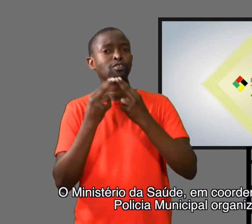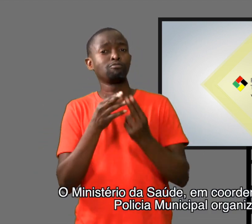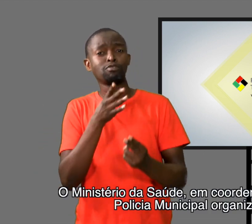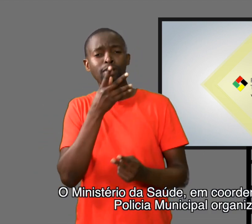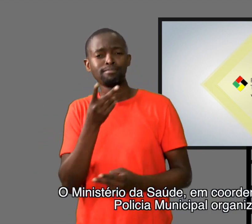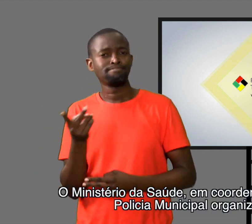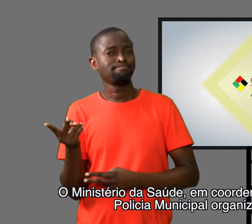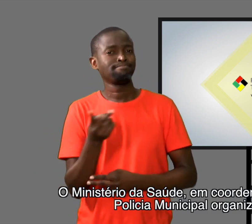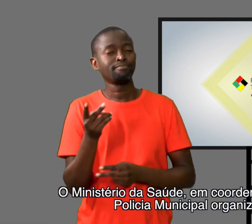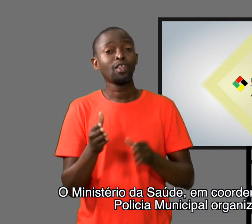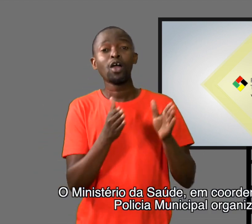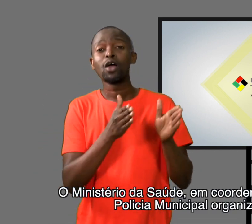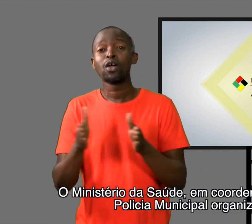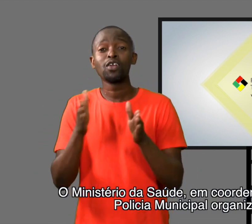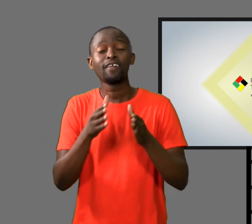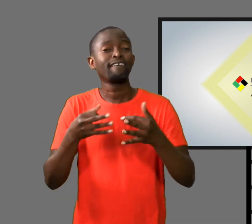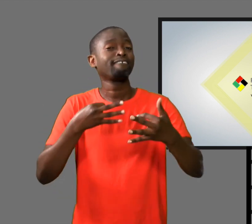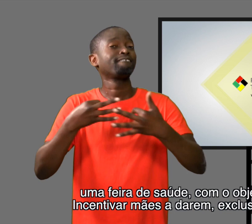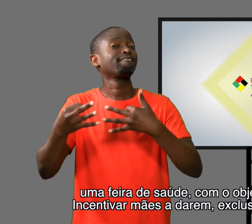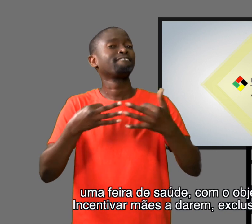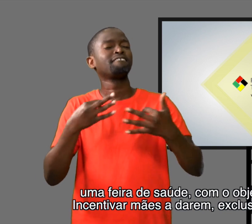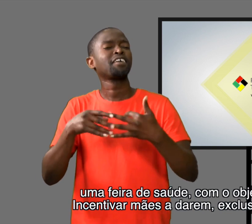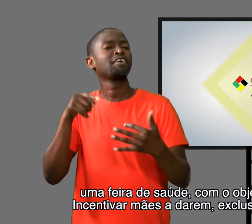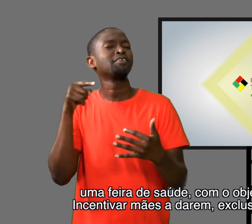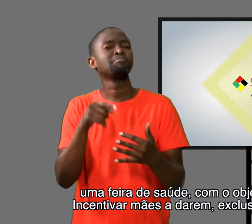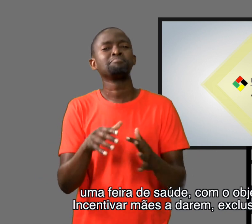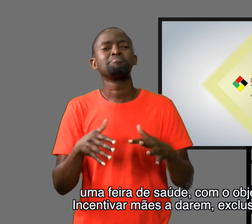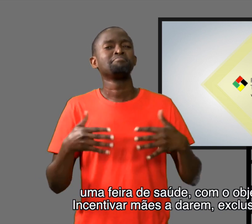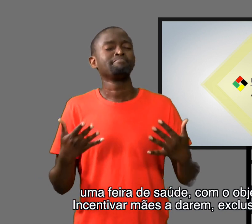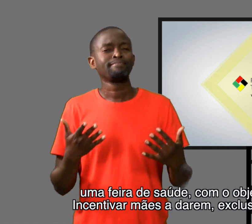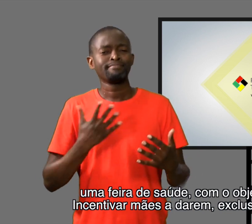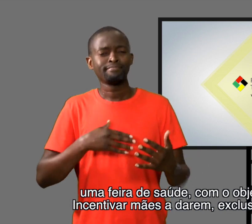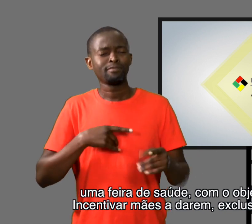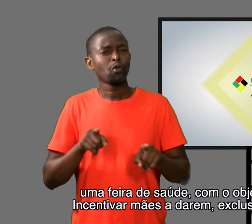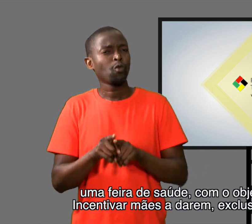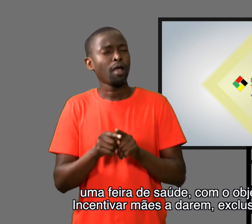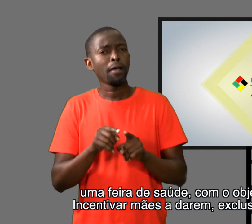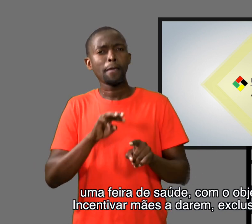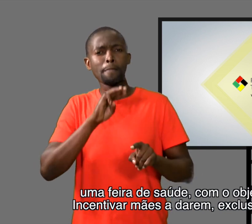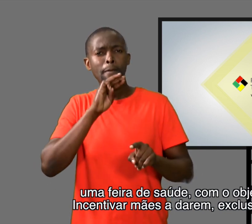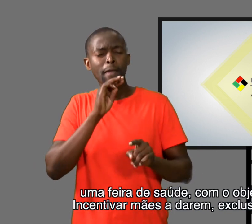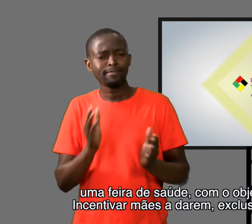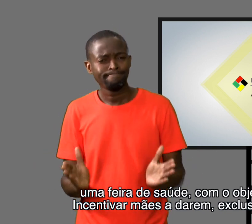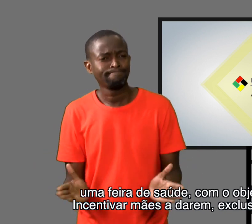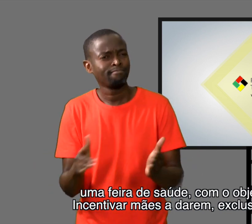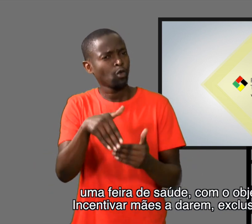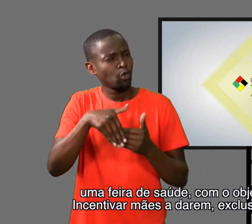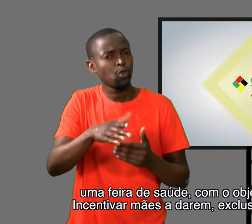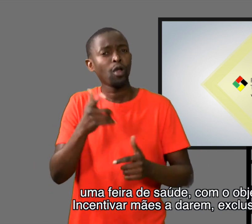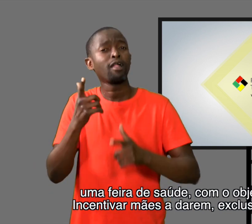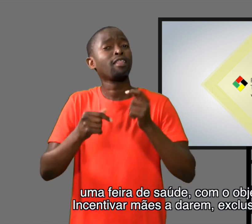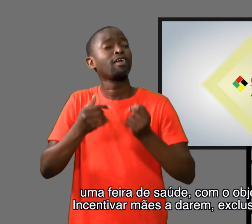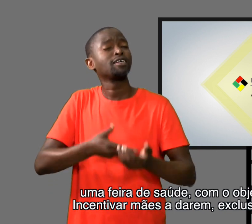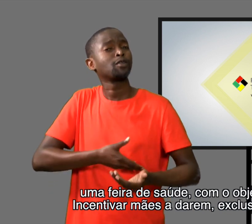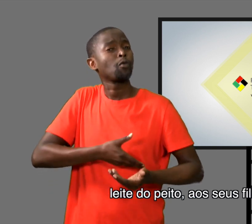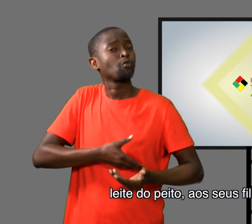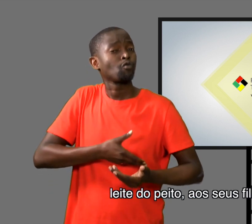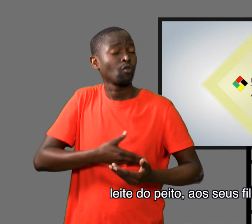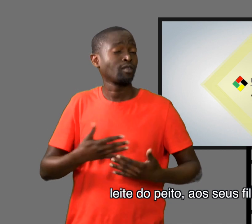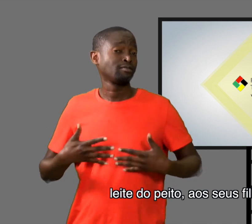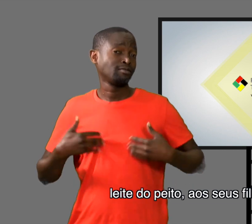Polícia Municipal, organizou uma feira de saúde com o objetivo de incentivar mães a darem